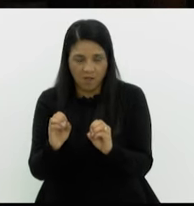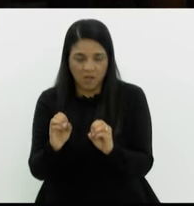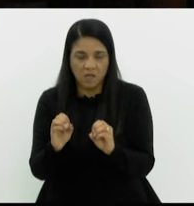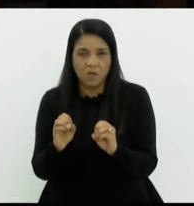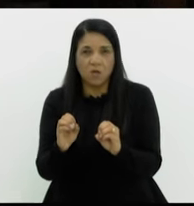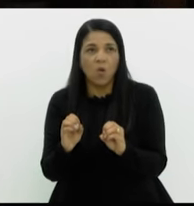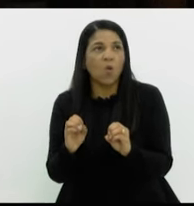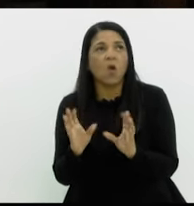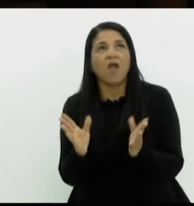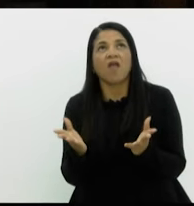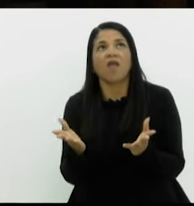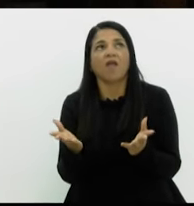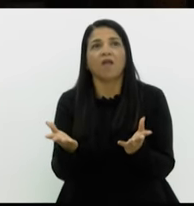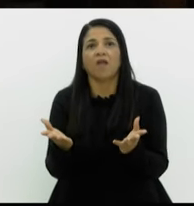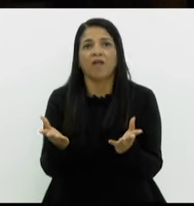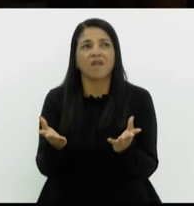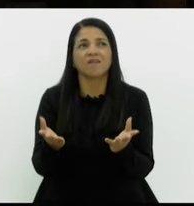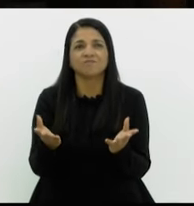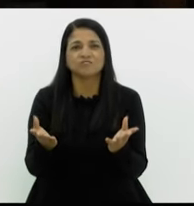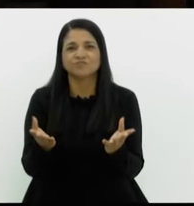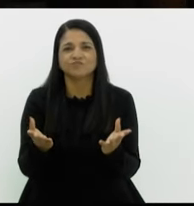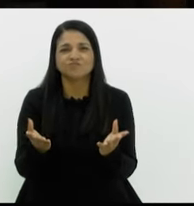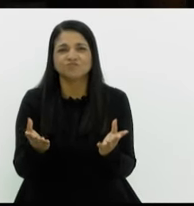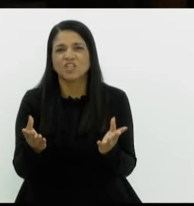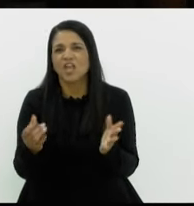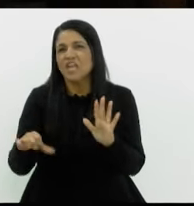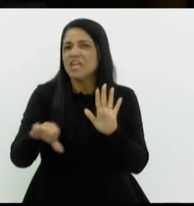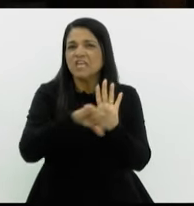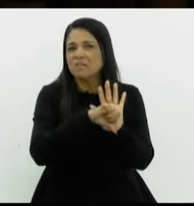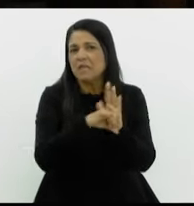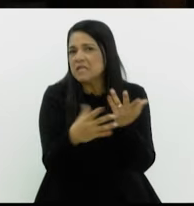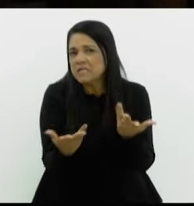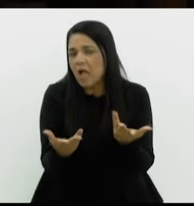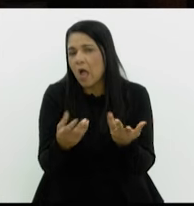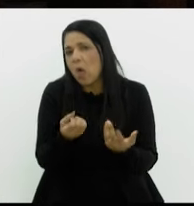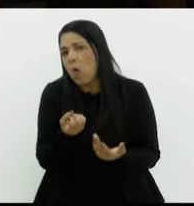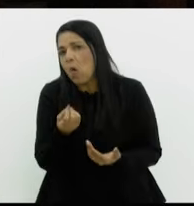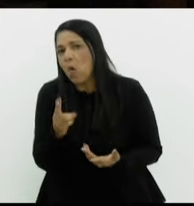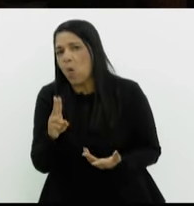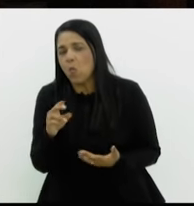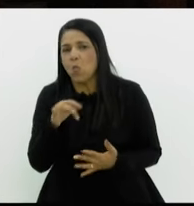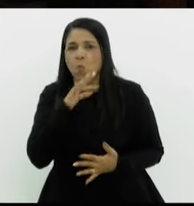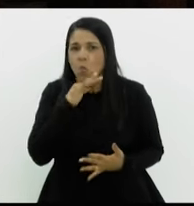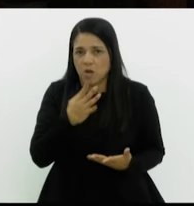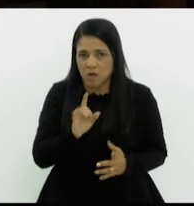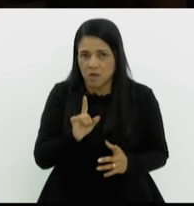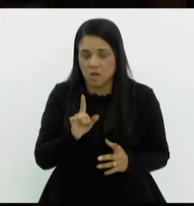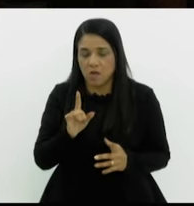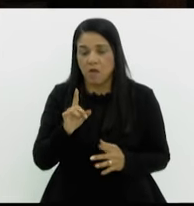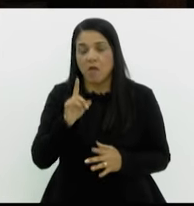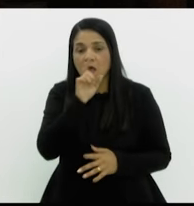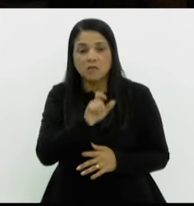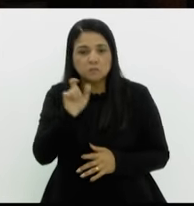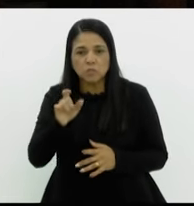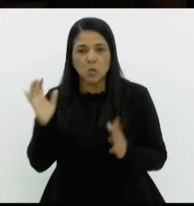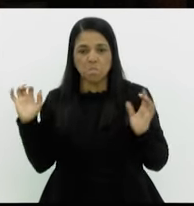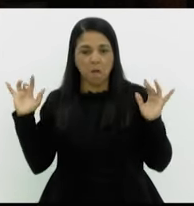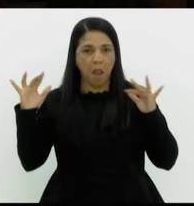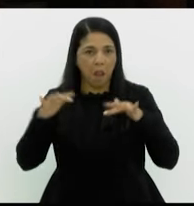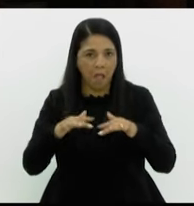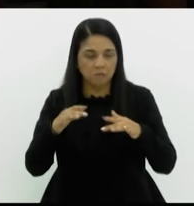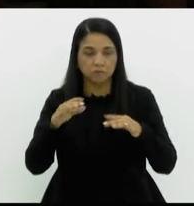criminalizar ou para qualquer outro tipo de ato ruim as pessoas que foram àquele show. Eu defendo